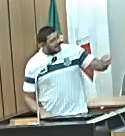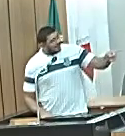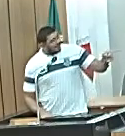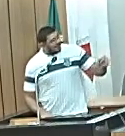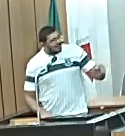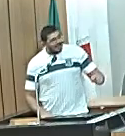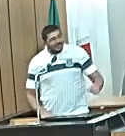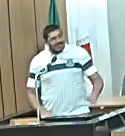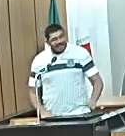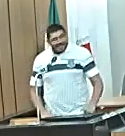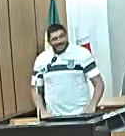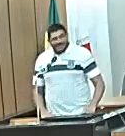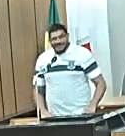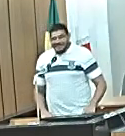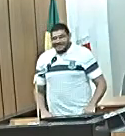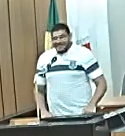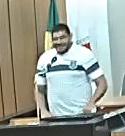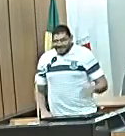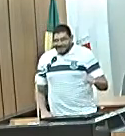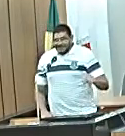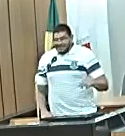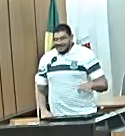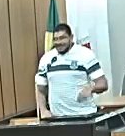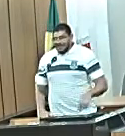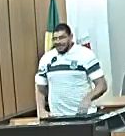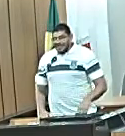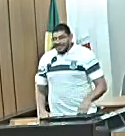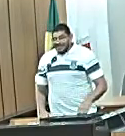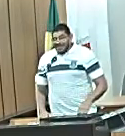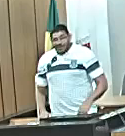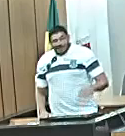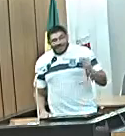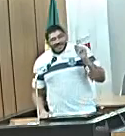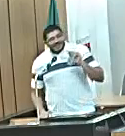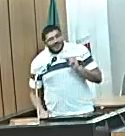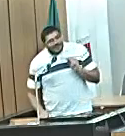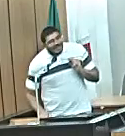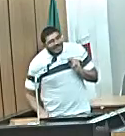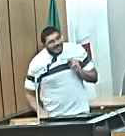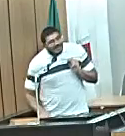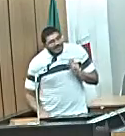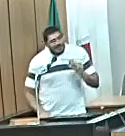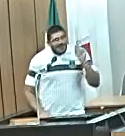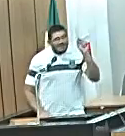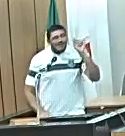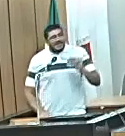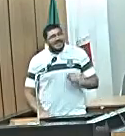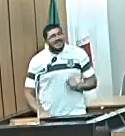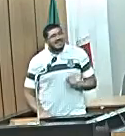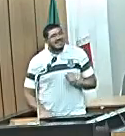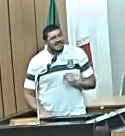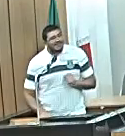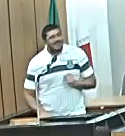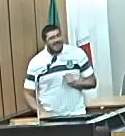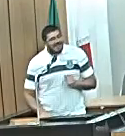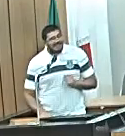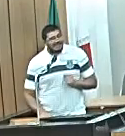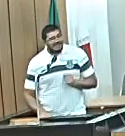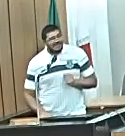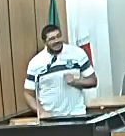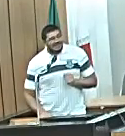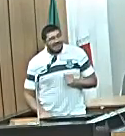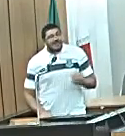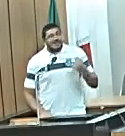conversando com meu amigo de emerson antes de ter audiência o apenado hoje só pode cumprir 30 anos no